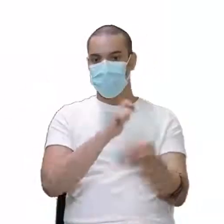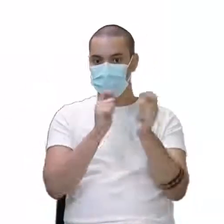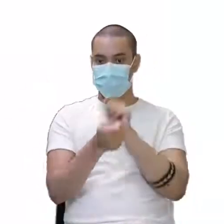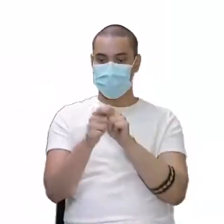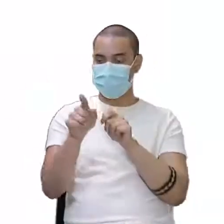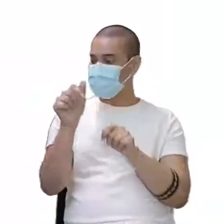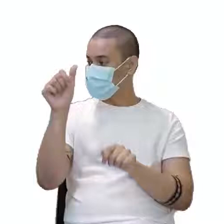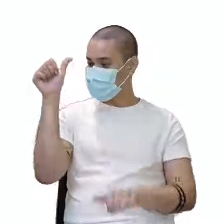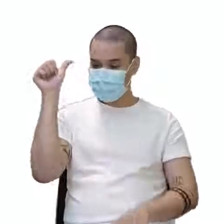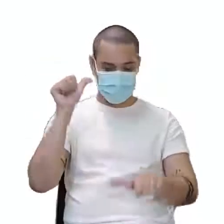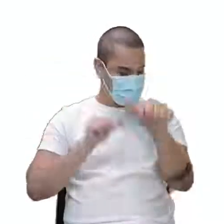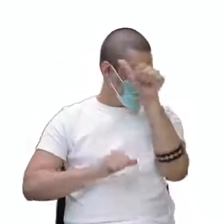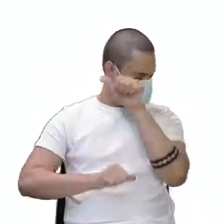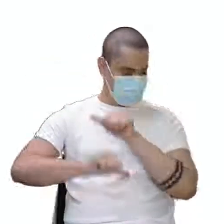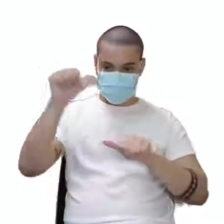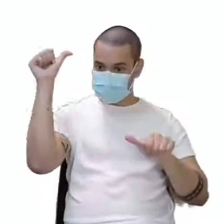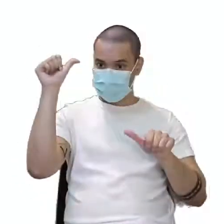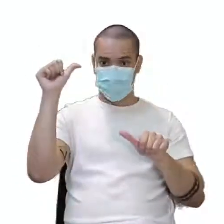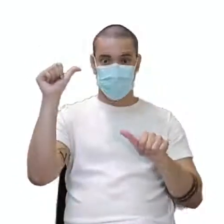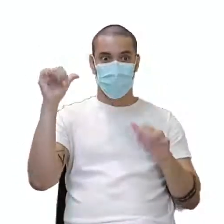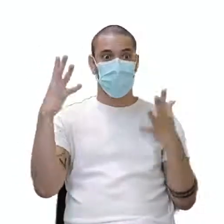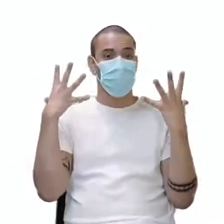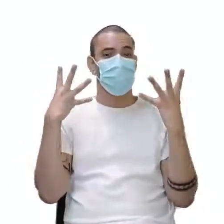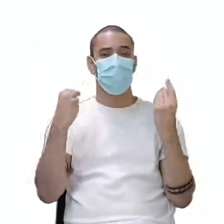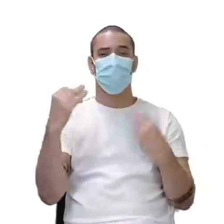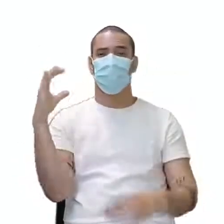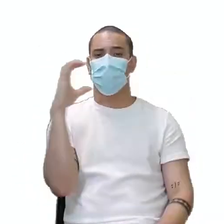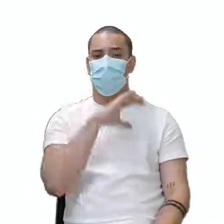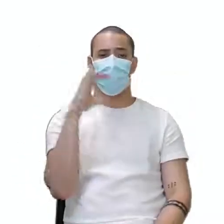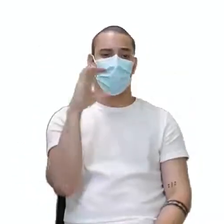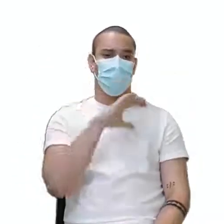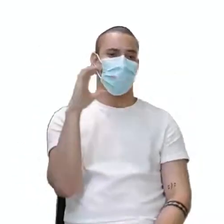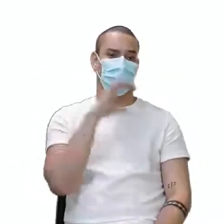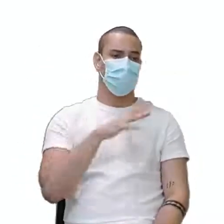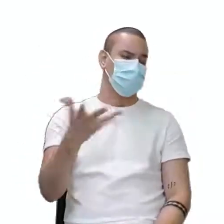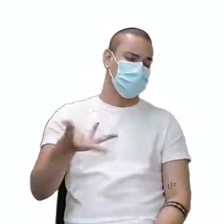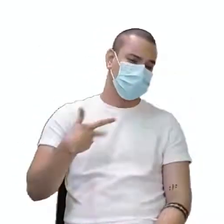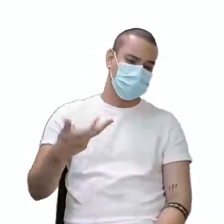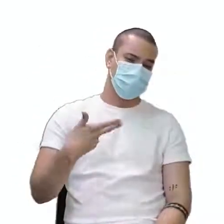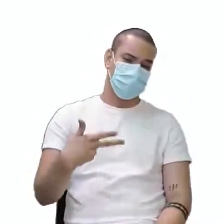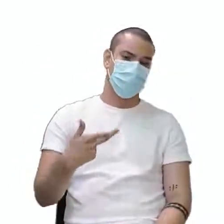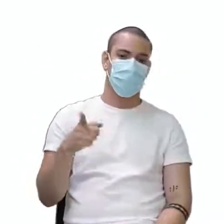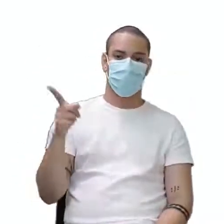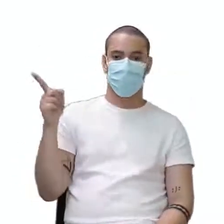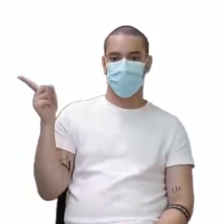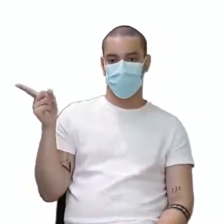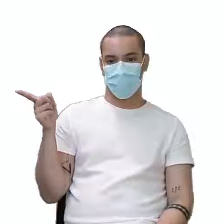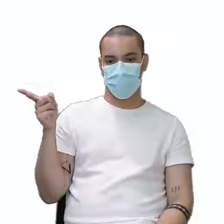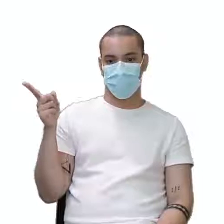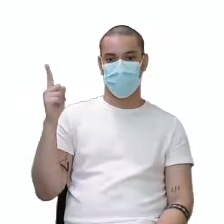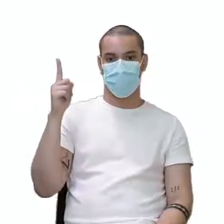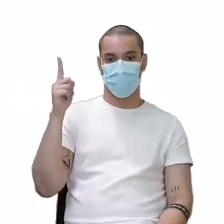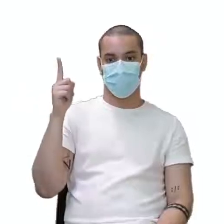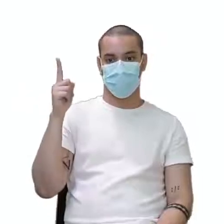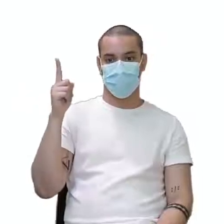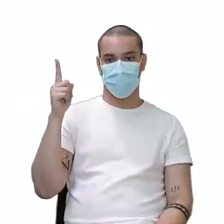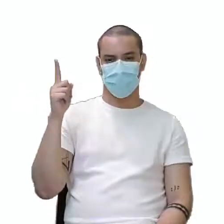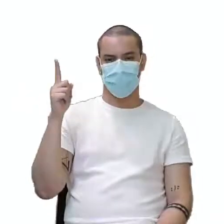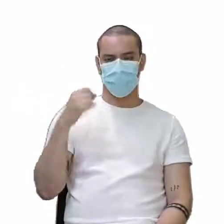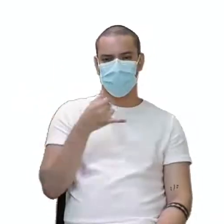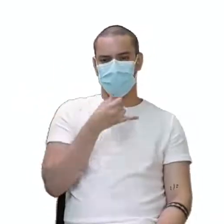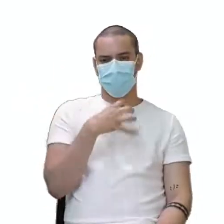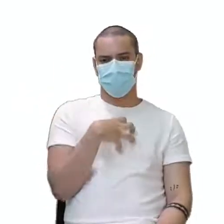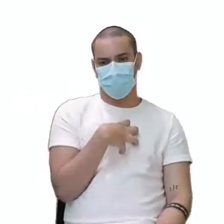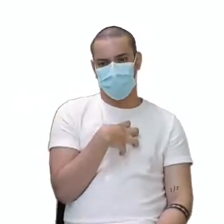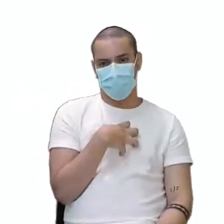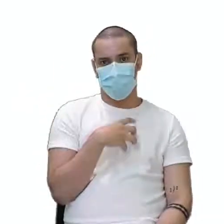essa mudança ambiental está tão acelerada que aí olha como é que você vê lá o ursinho polar, né? Eu olhei essa